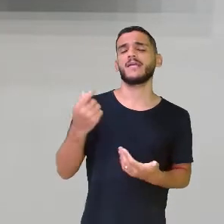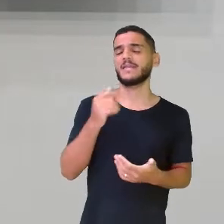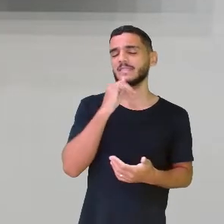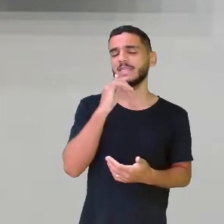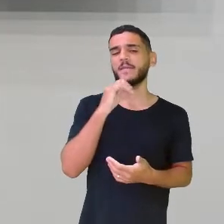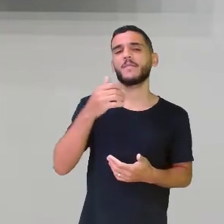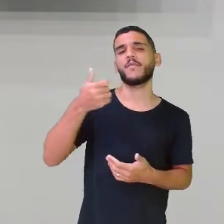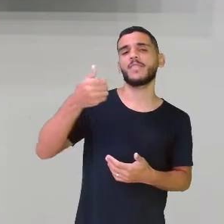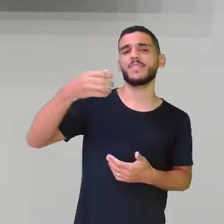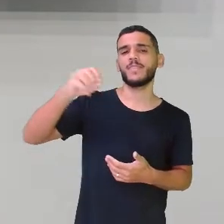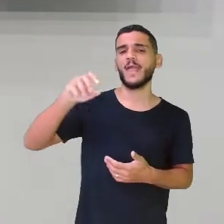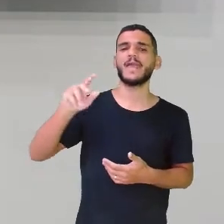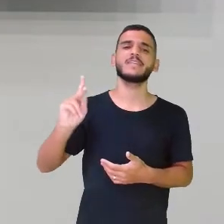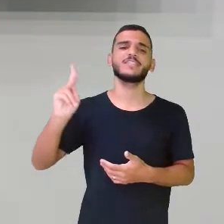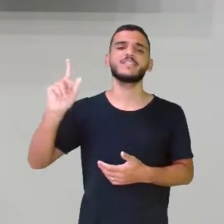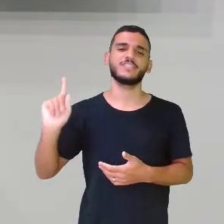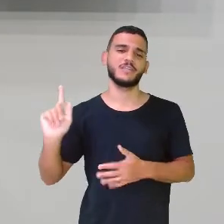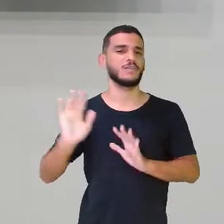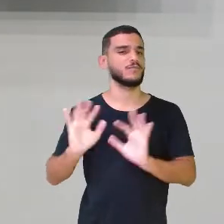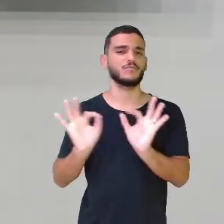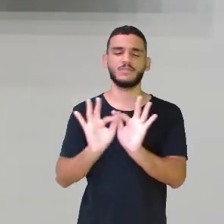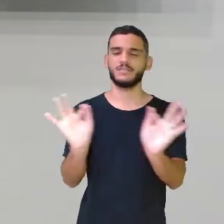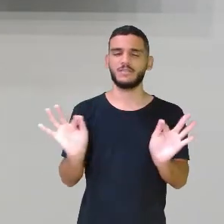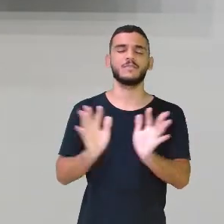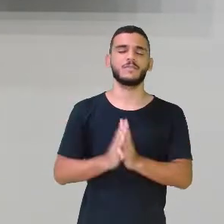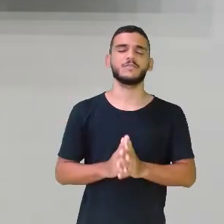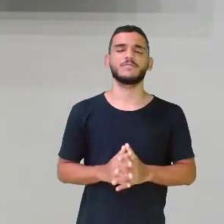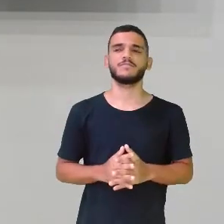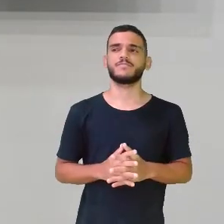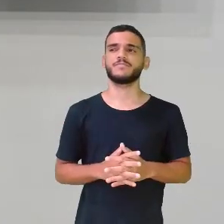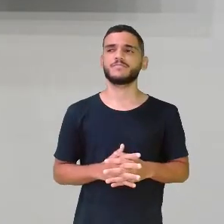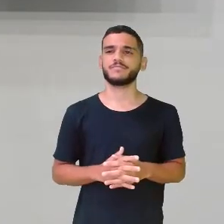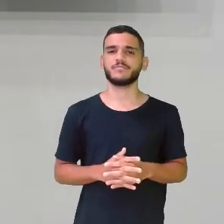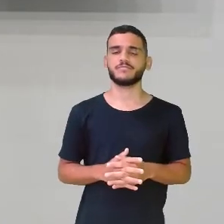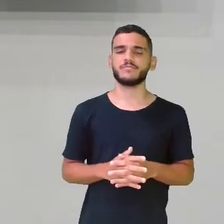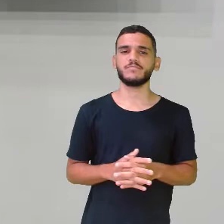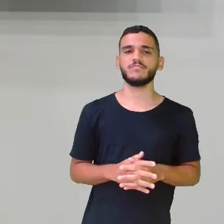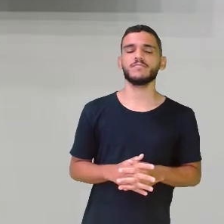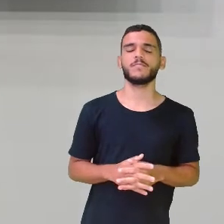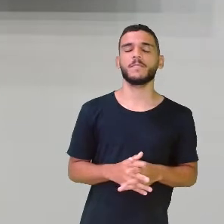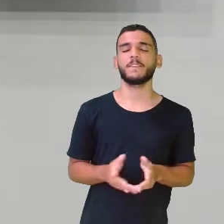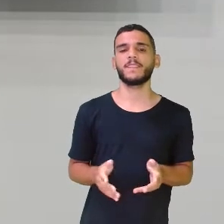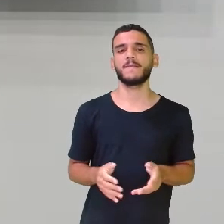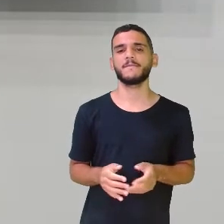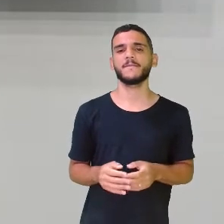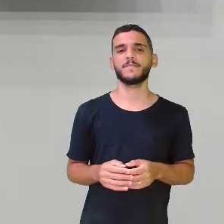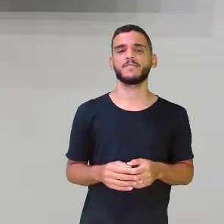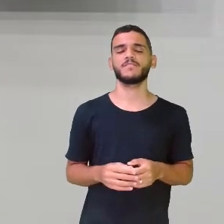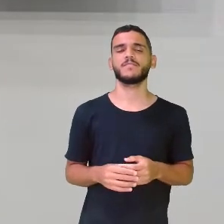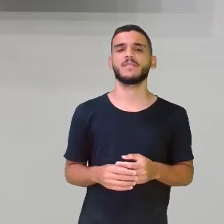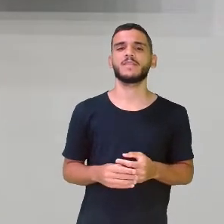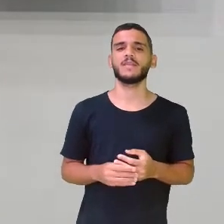o quilograma. Tranquilo? Ah, e se for 900